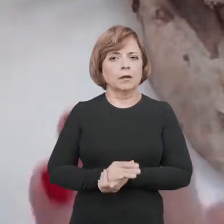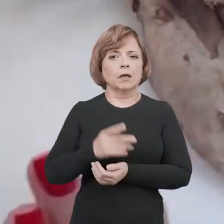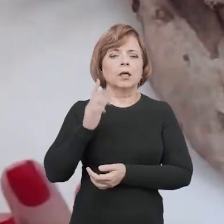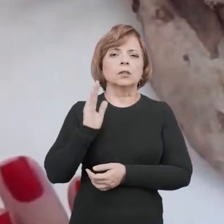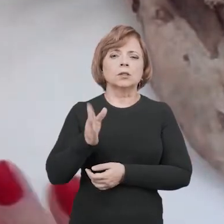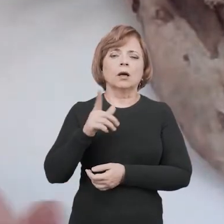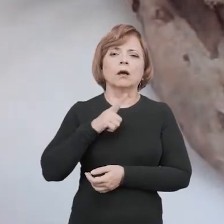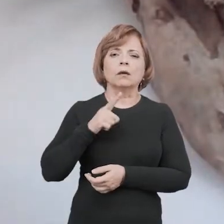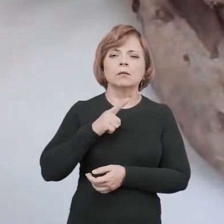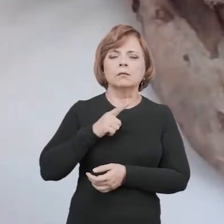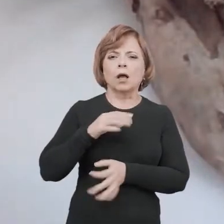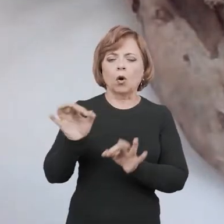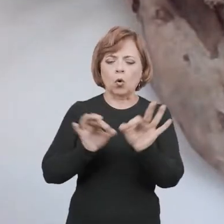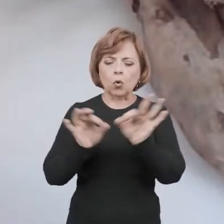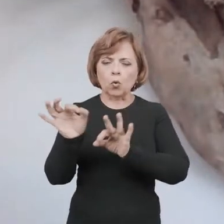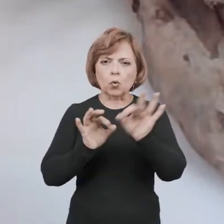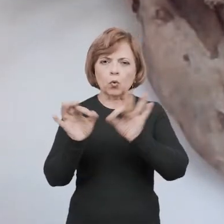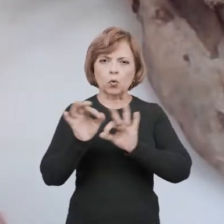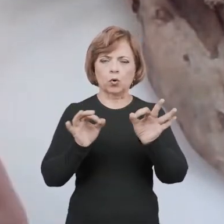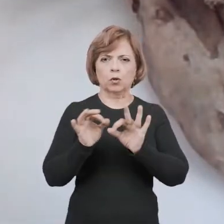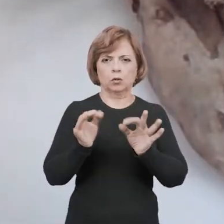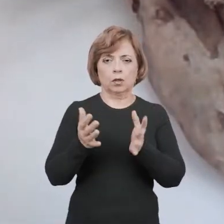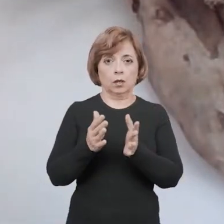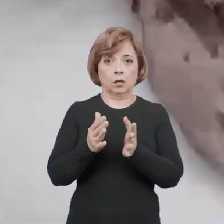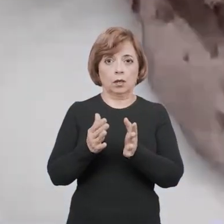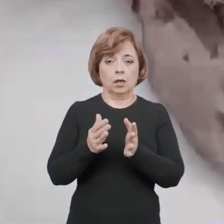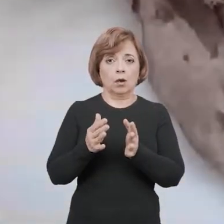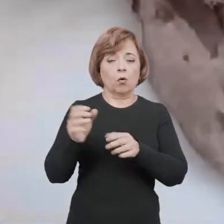havia sido elaborada uma